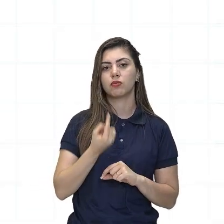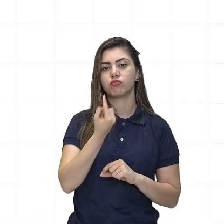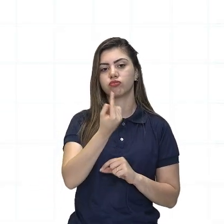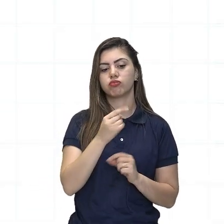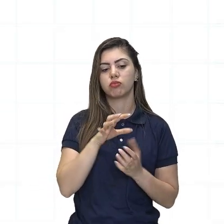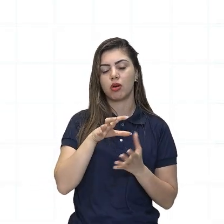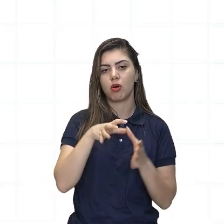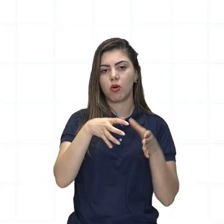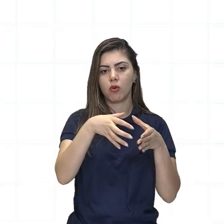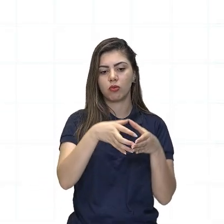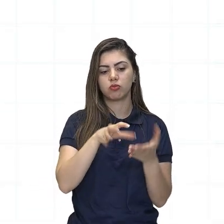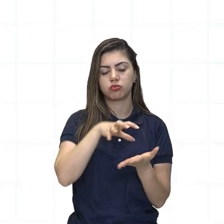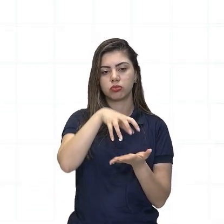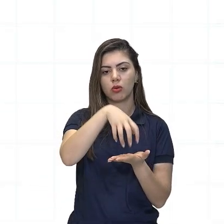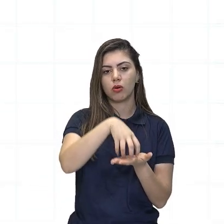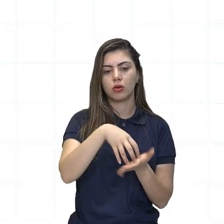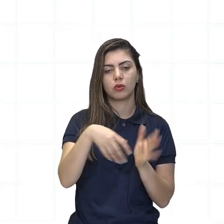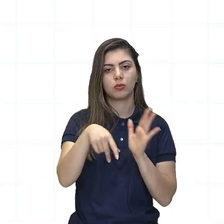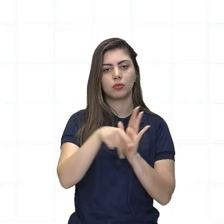voltada para